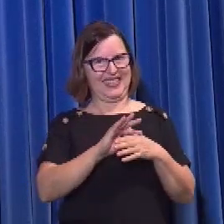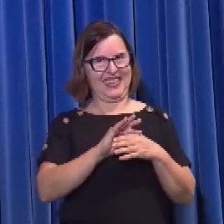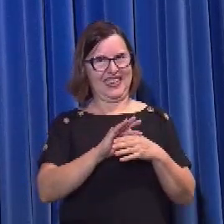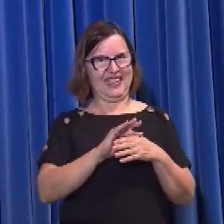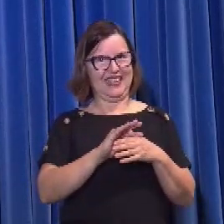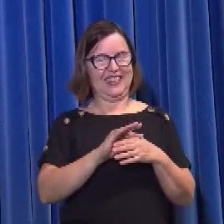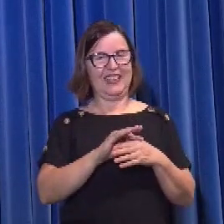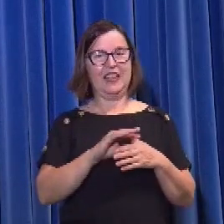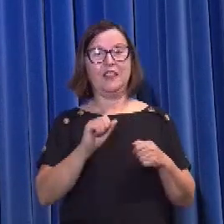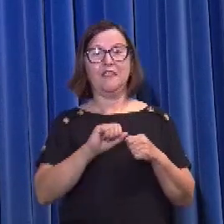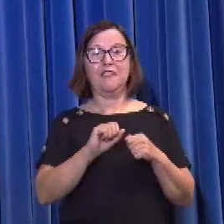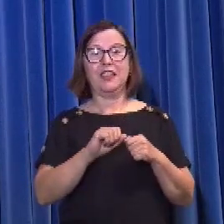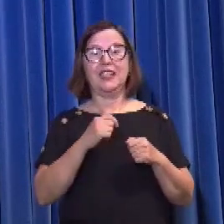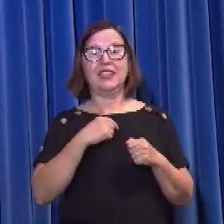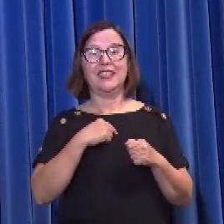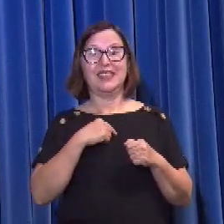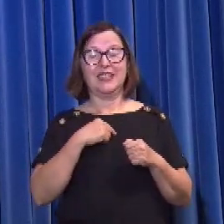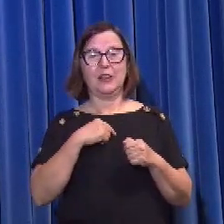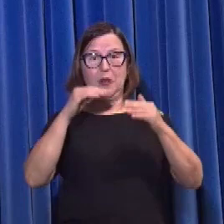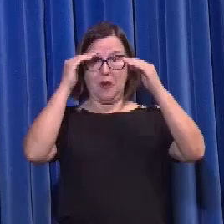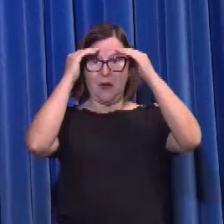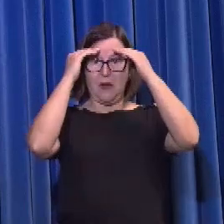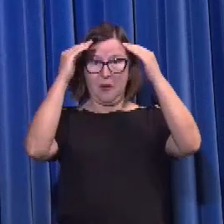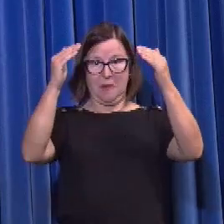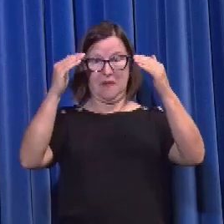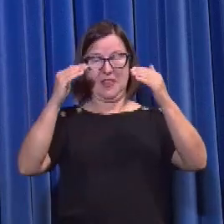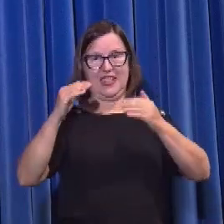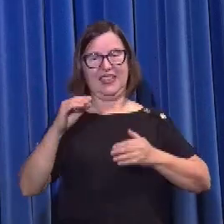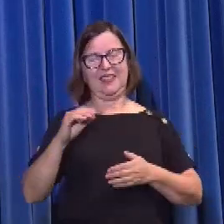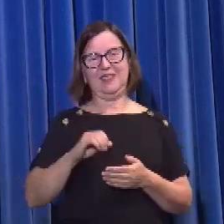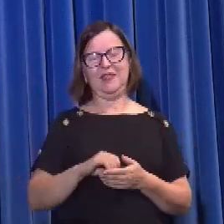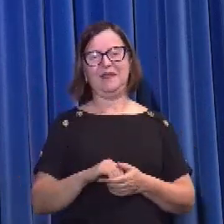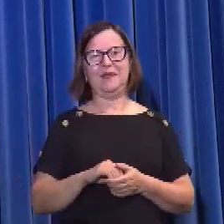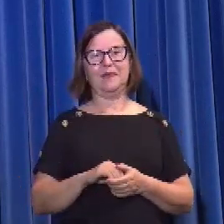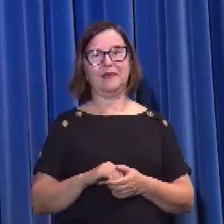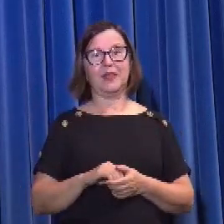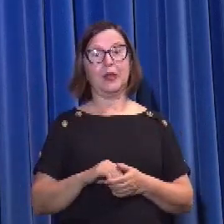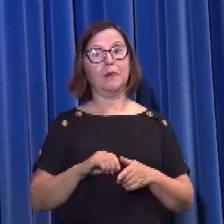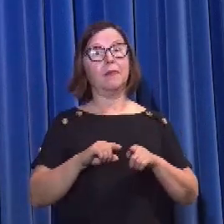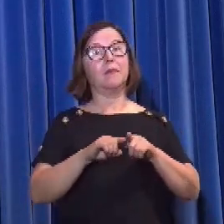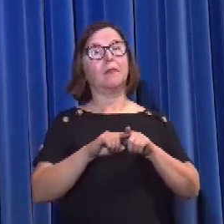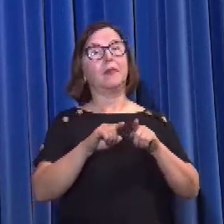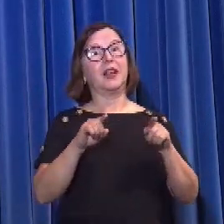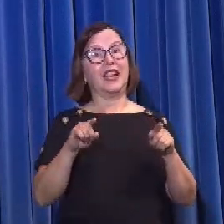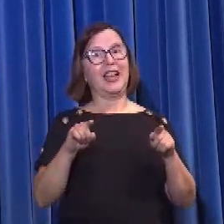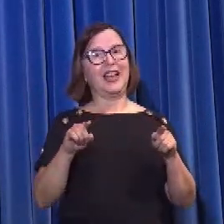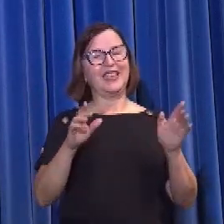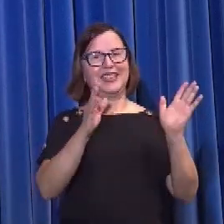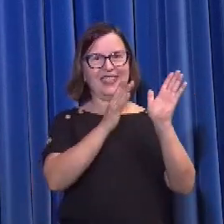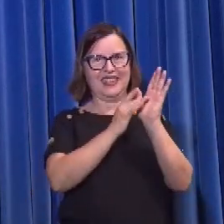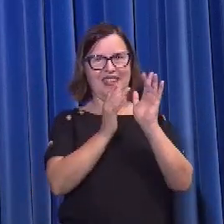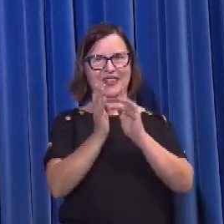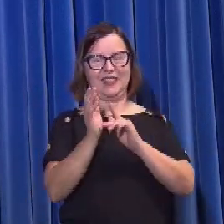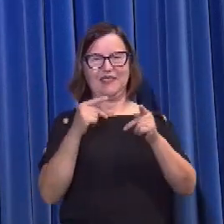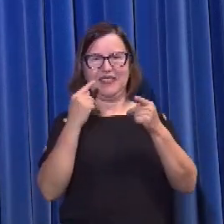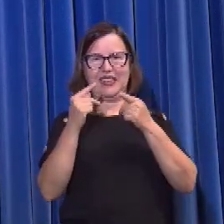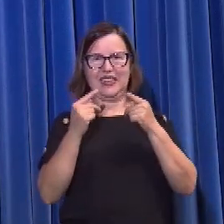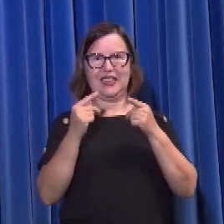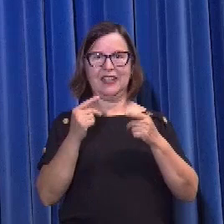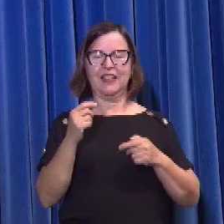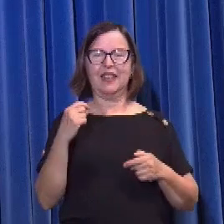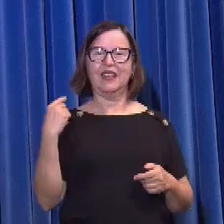juízos. É Ele quem faz tudo? É. Só que Jesus fala que nós